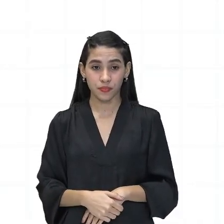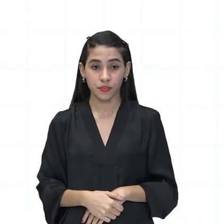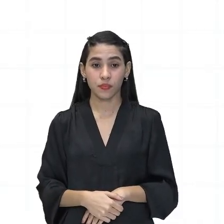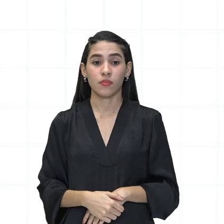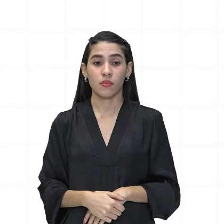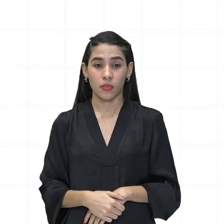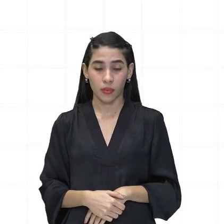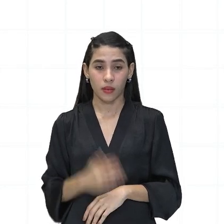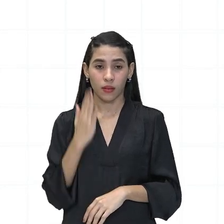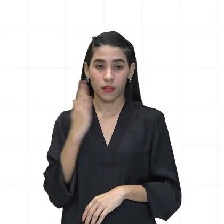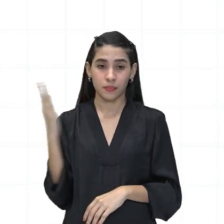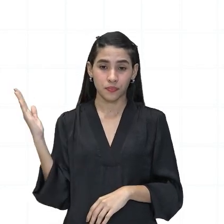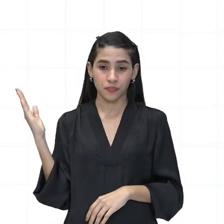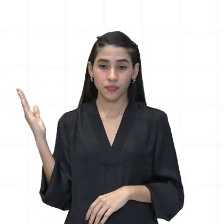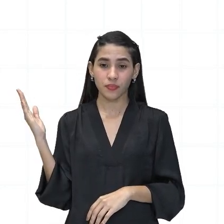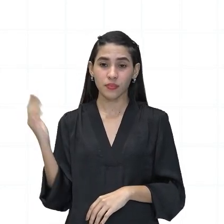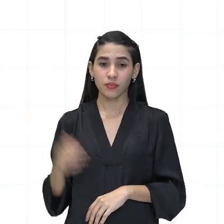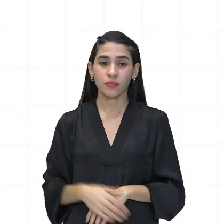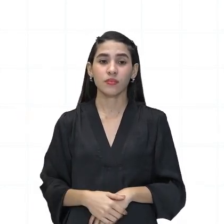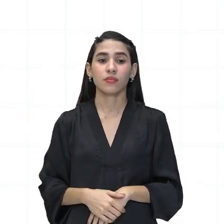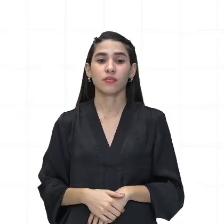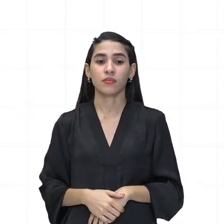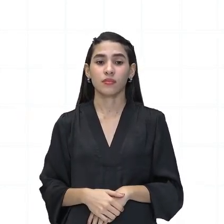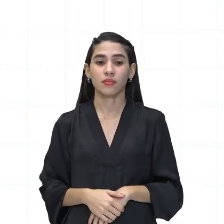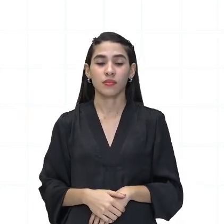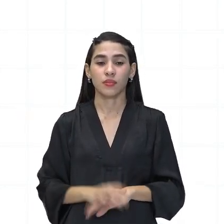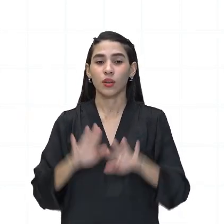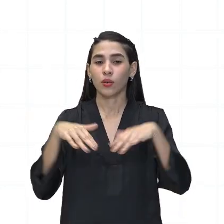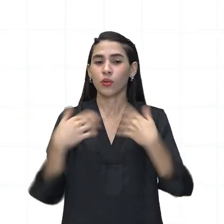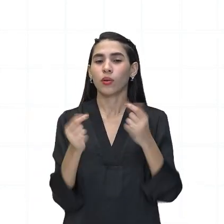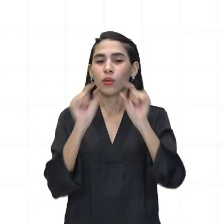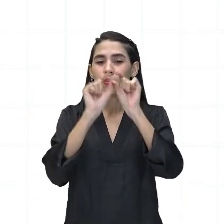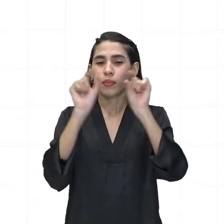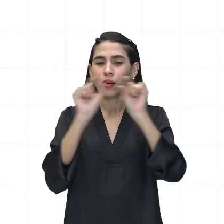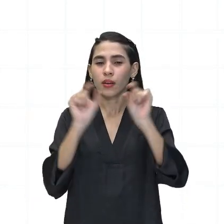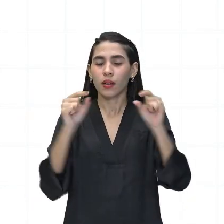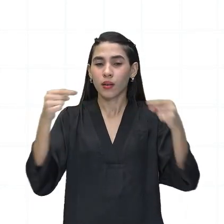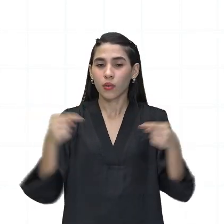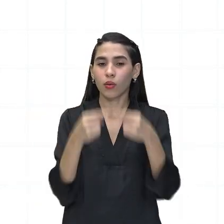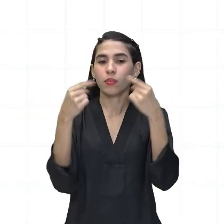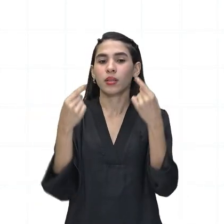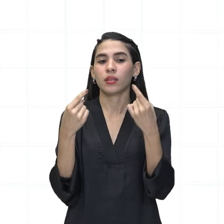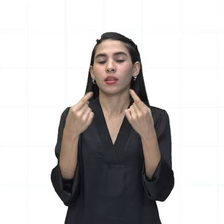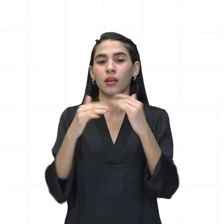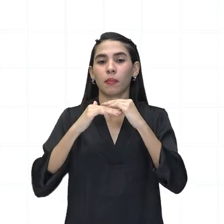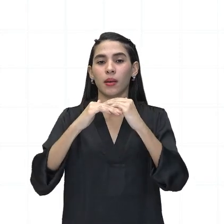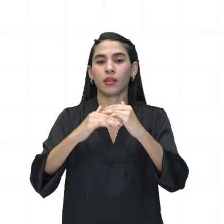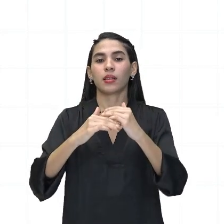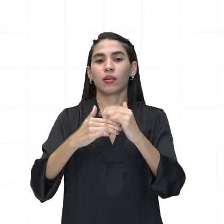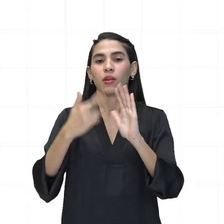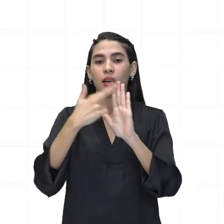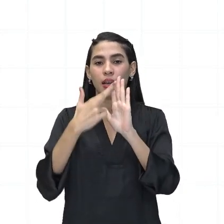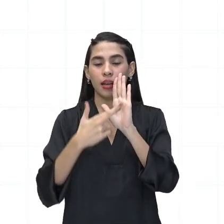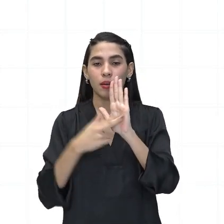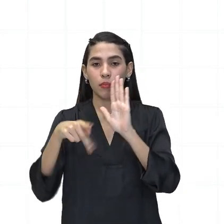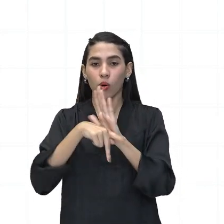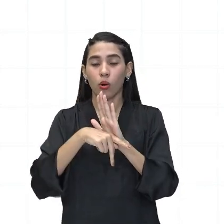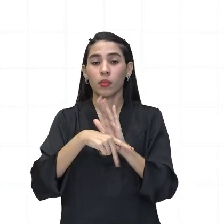Muito bem. Então, olha só. Vejam aí. Qual dos enunciados está de acordo com a norma padrão da